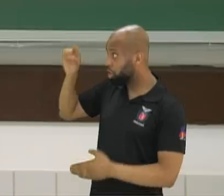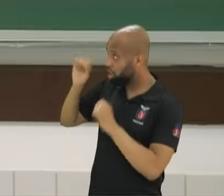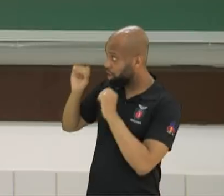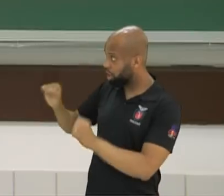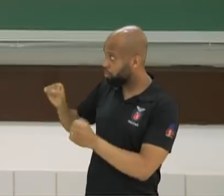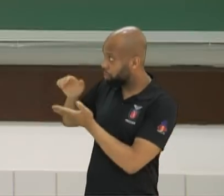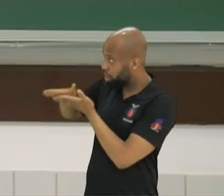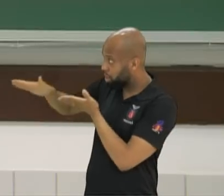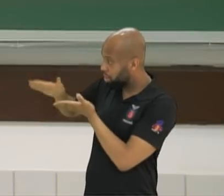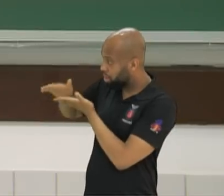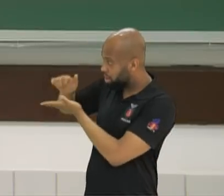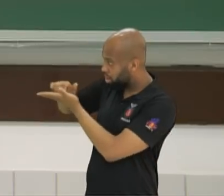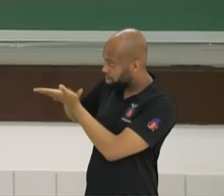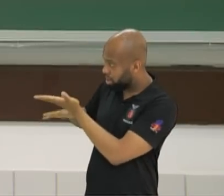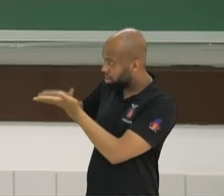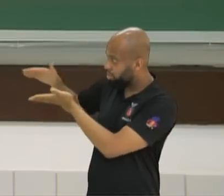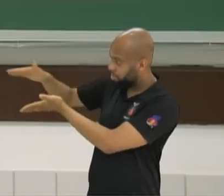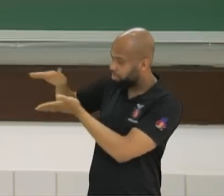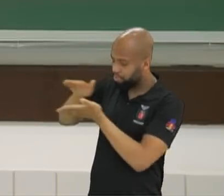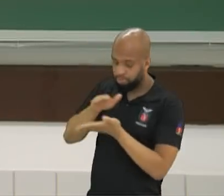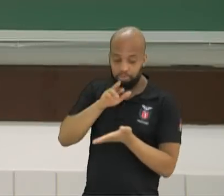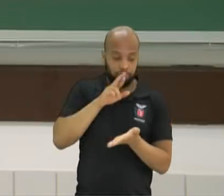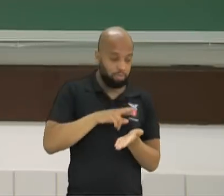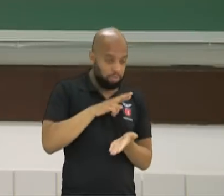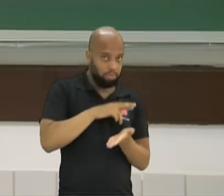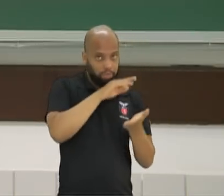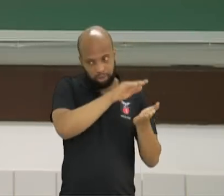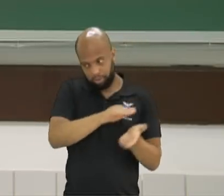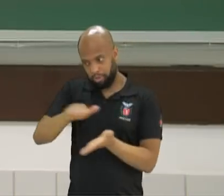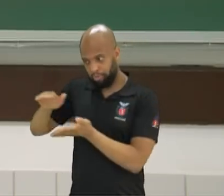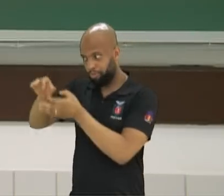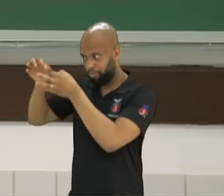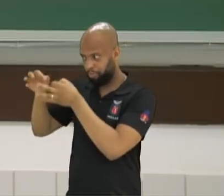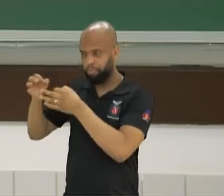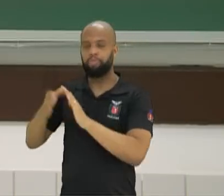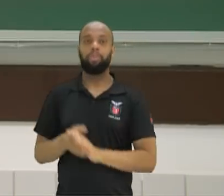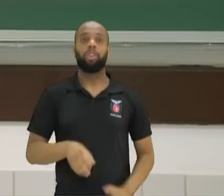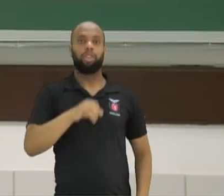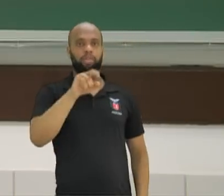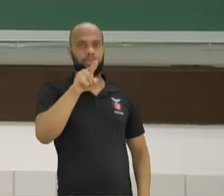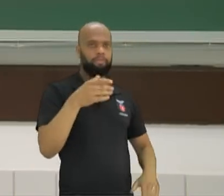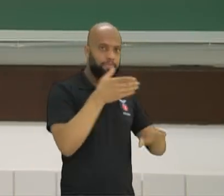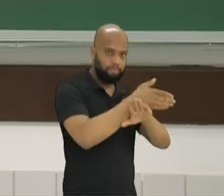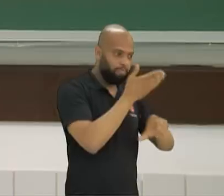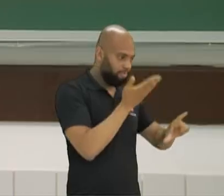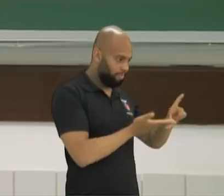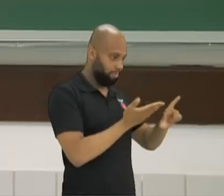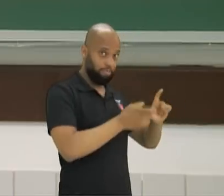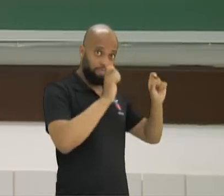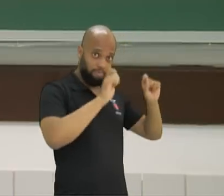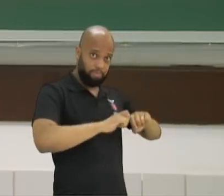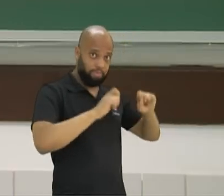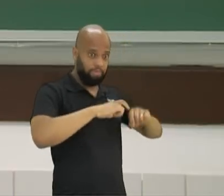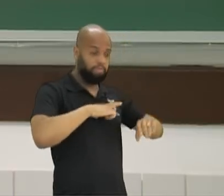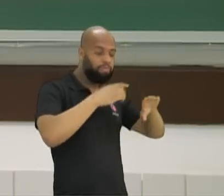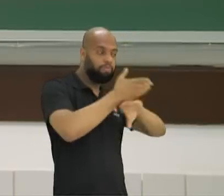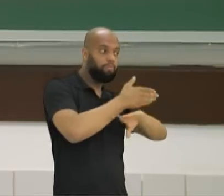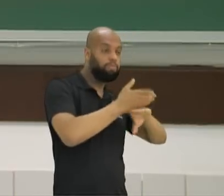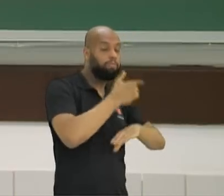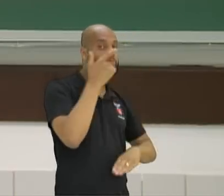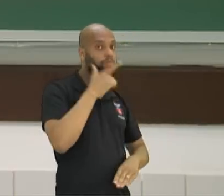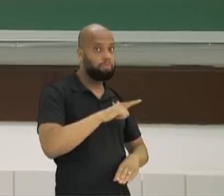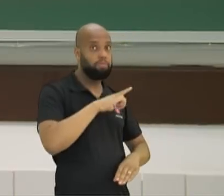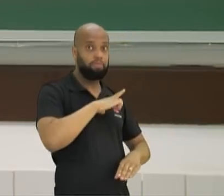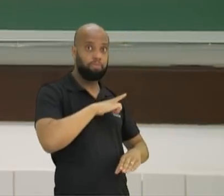suas atividades impressas. Se você está acessando o Google Classroom, né, tem acesso à